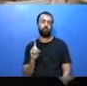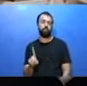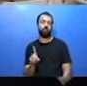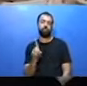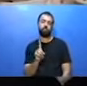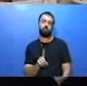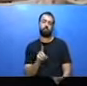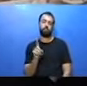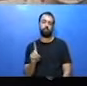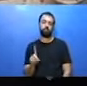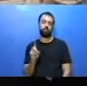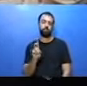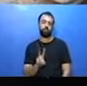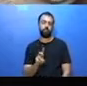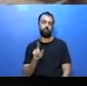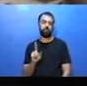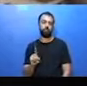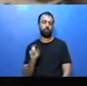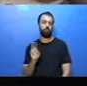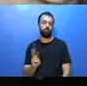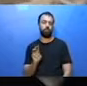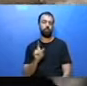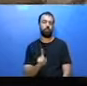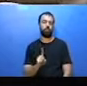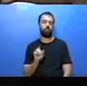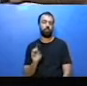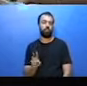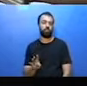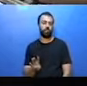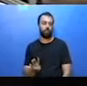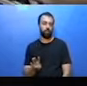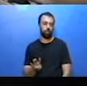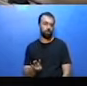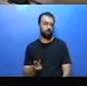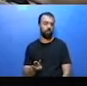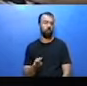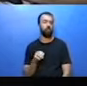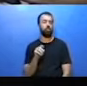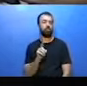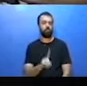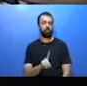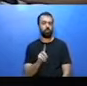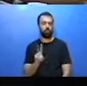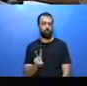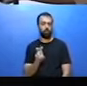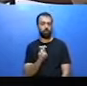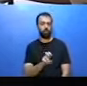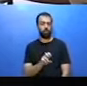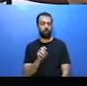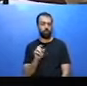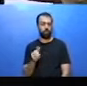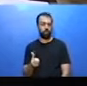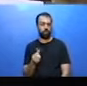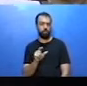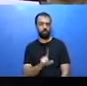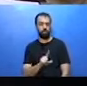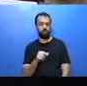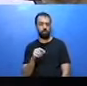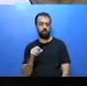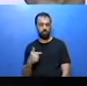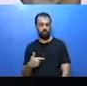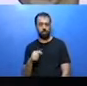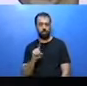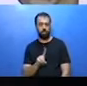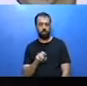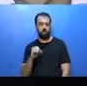dez 11 12 13 14 15 16 17